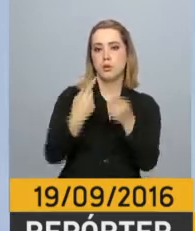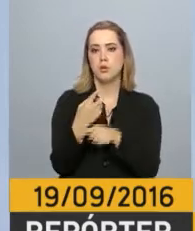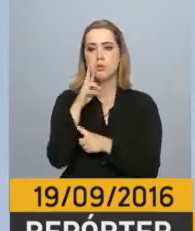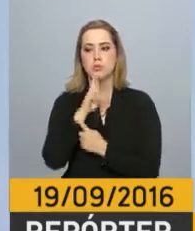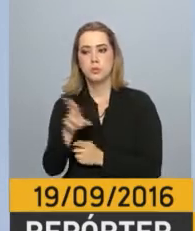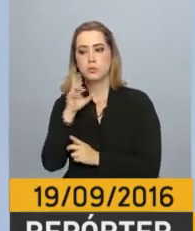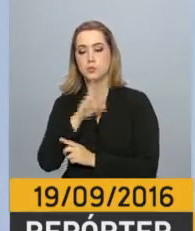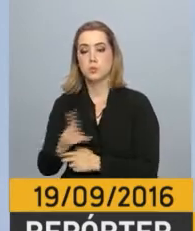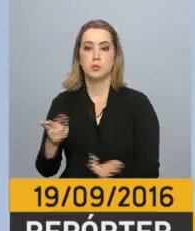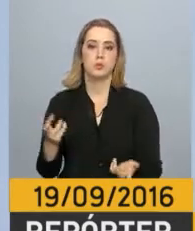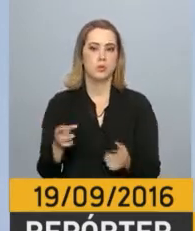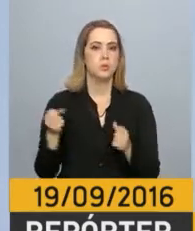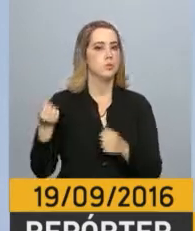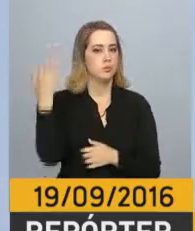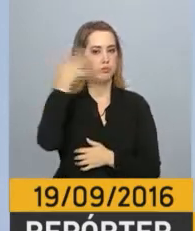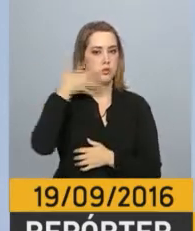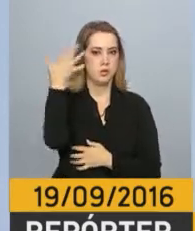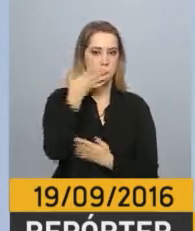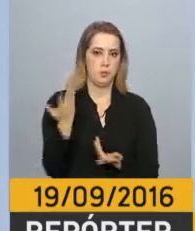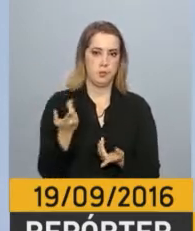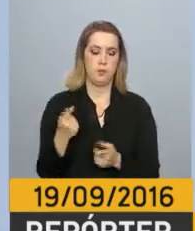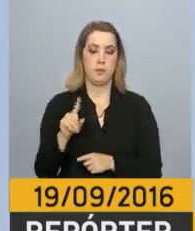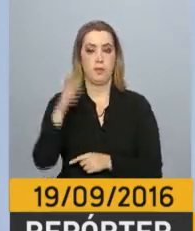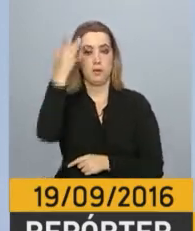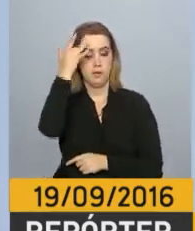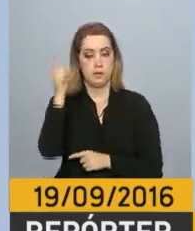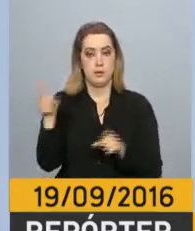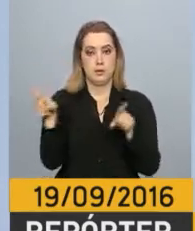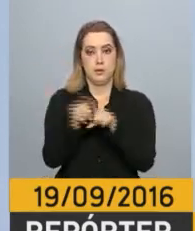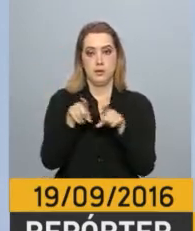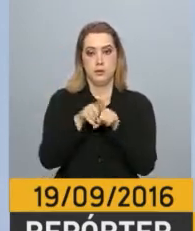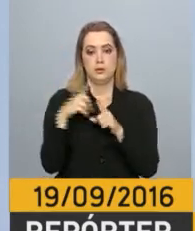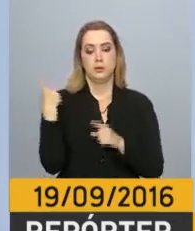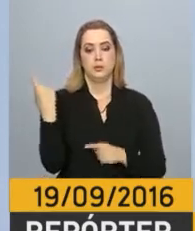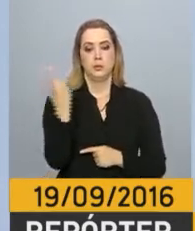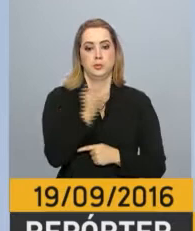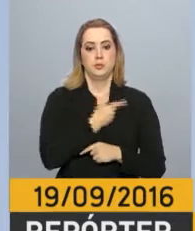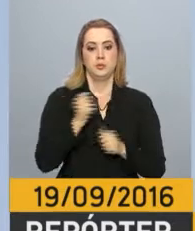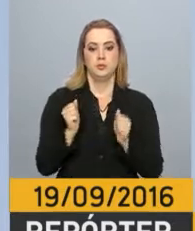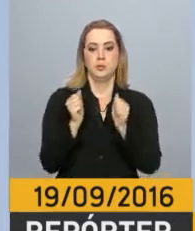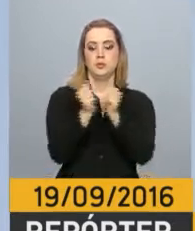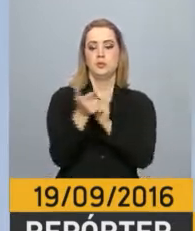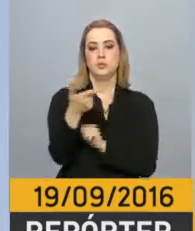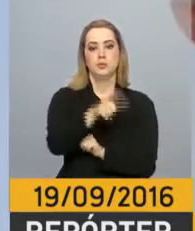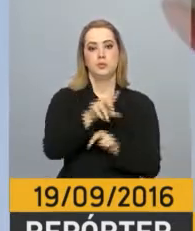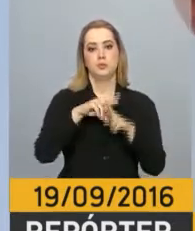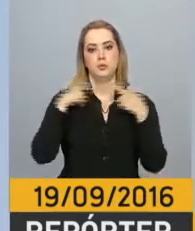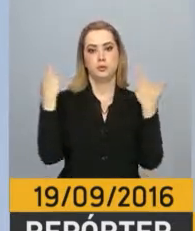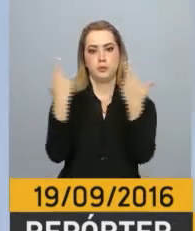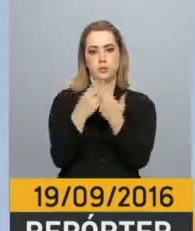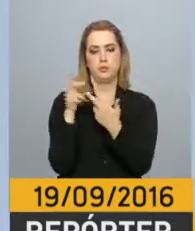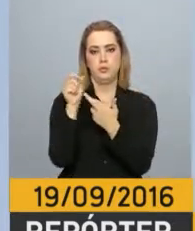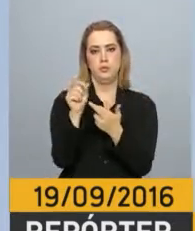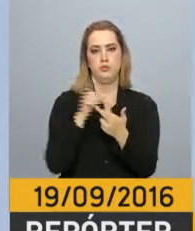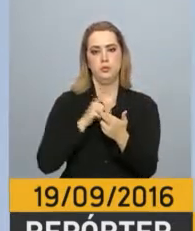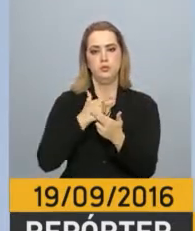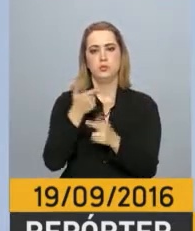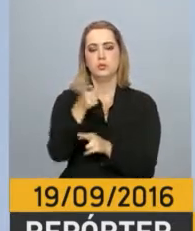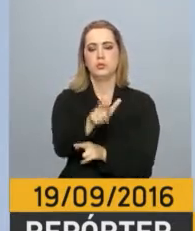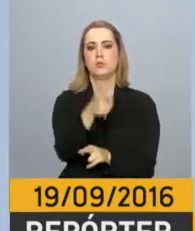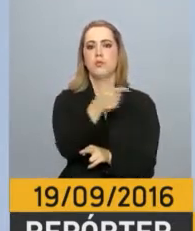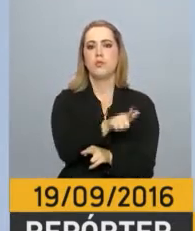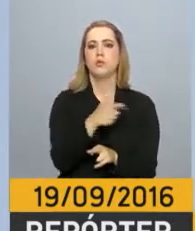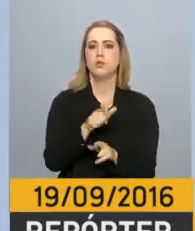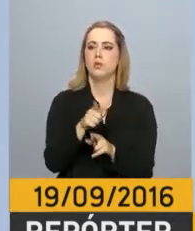devidamente solucionadas, esclarecidas. Amanhã também nós vamos fazer mais uma outra reunião geral e vai ter